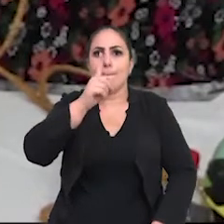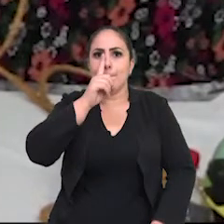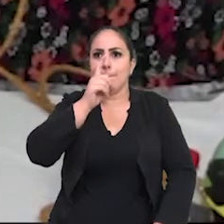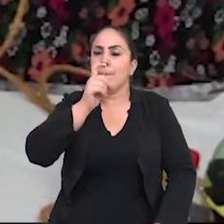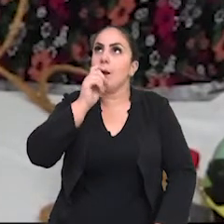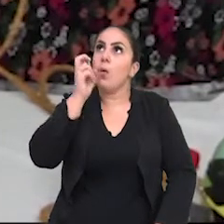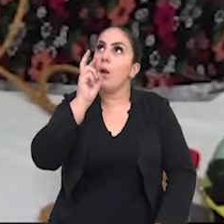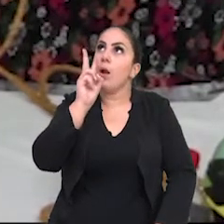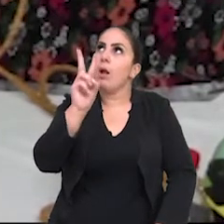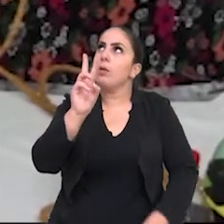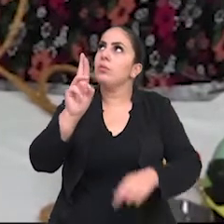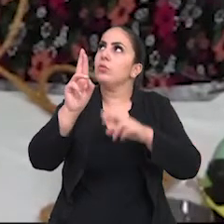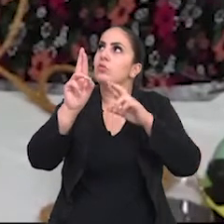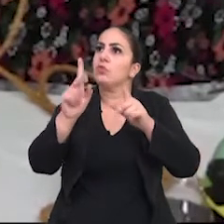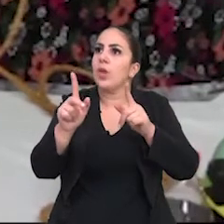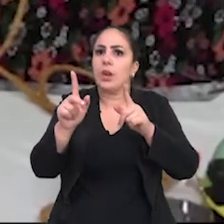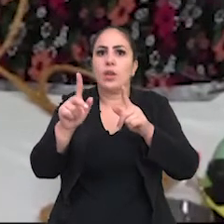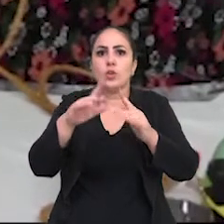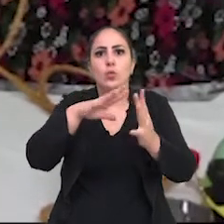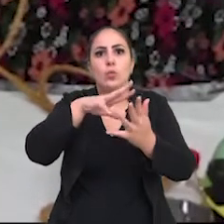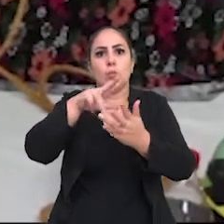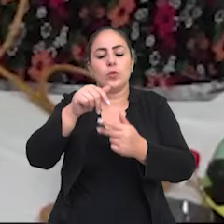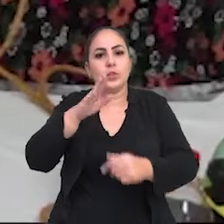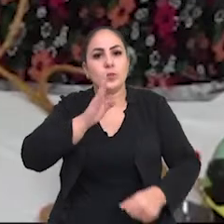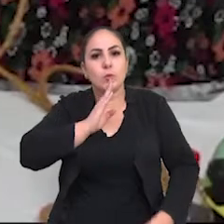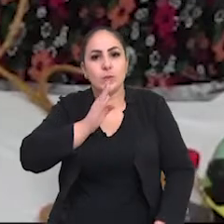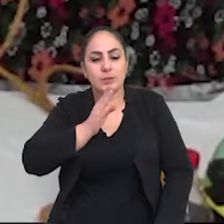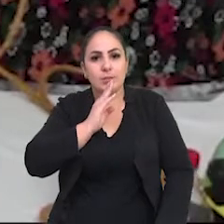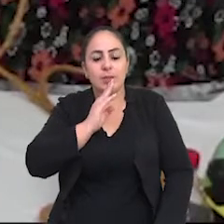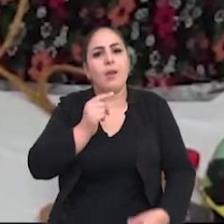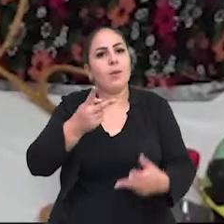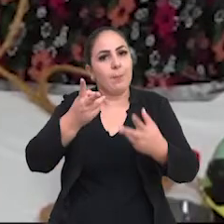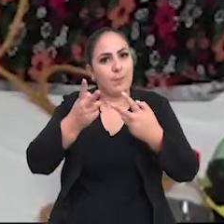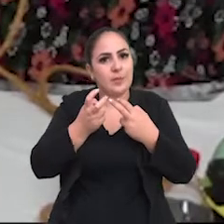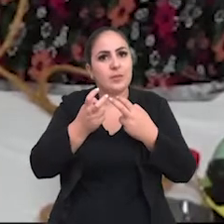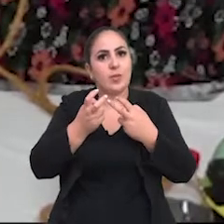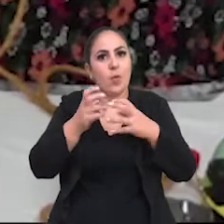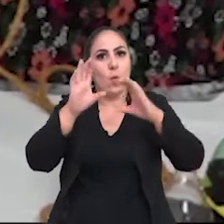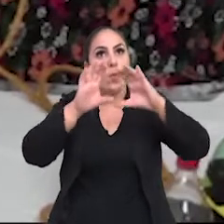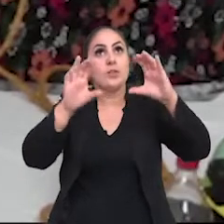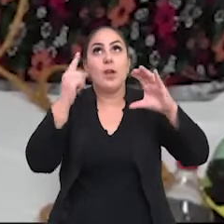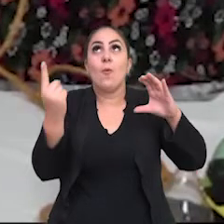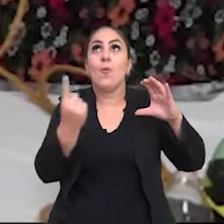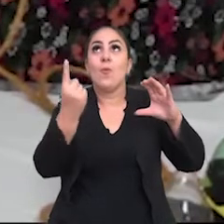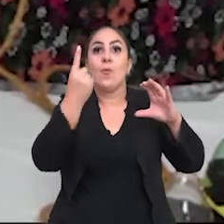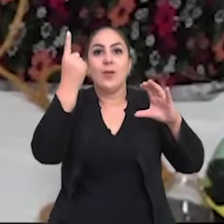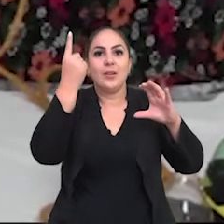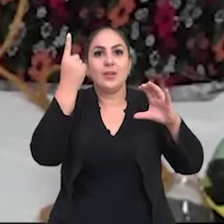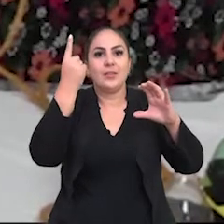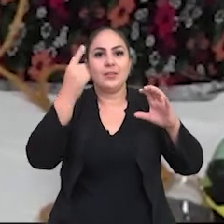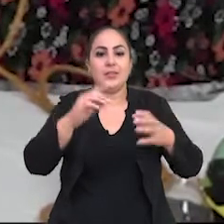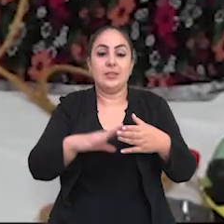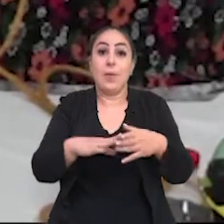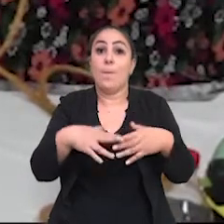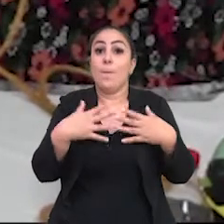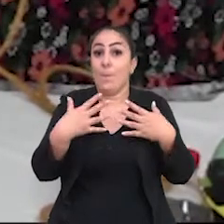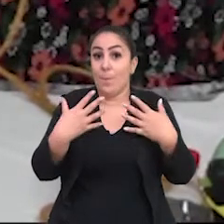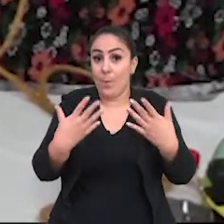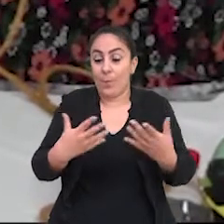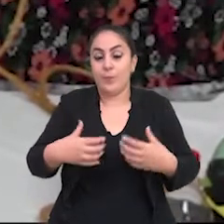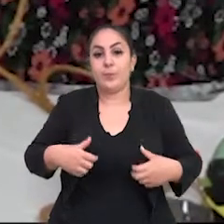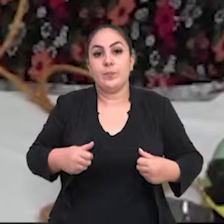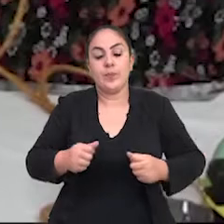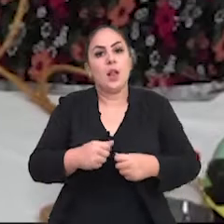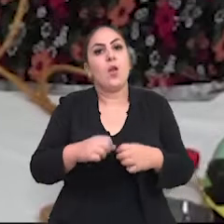pais viram que estava bem diferente o mundo que eles conheciam e perceberam que o céu estava lá em cima.